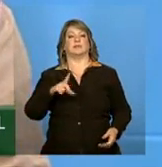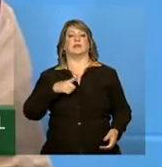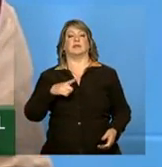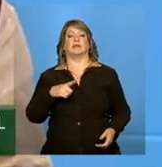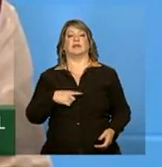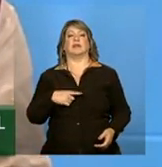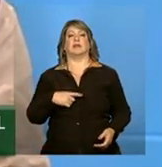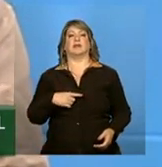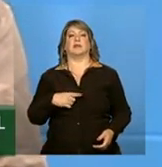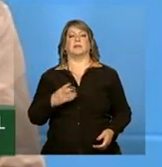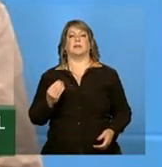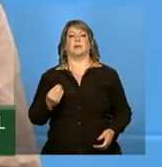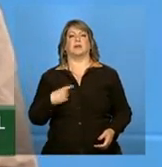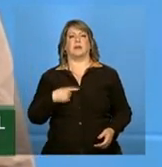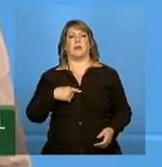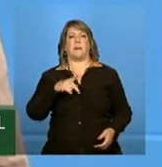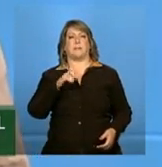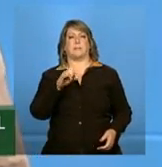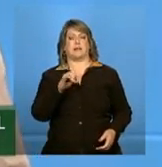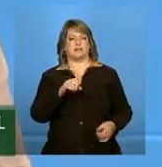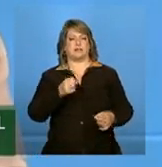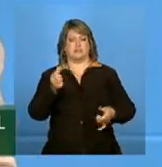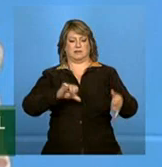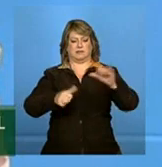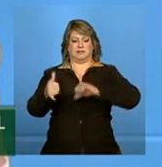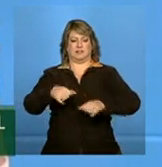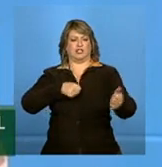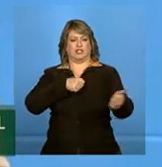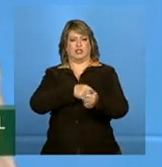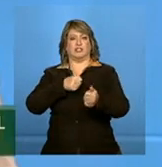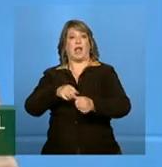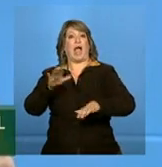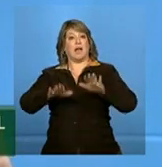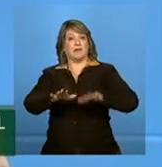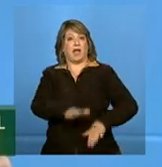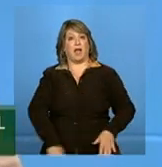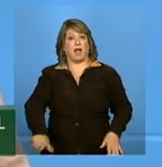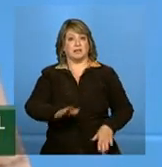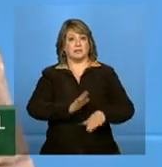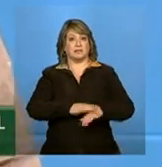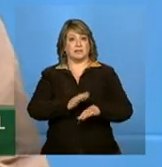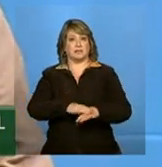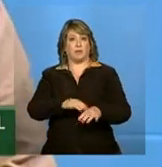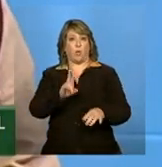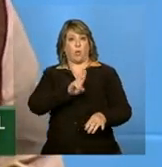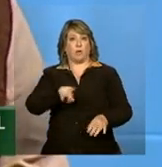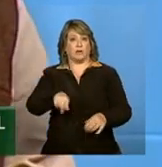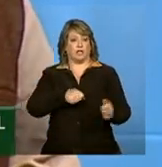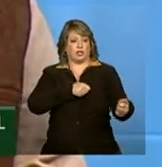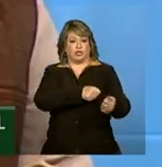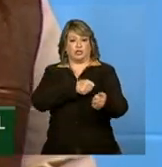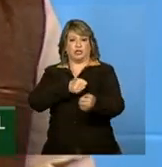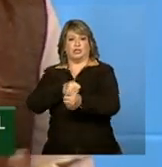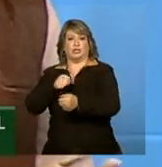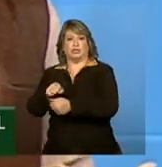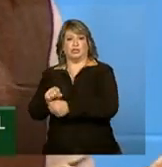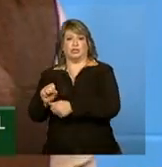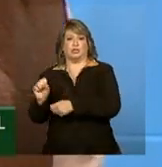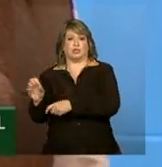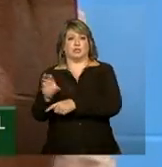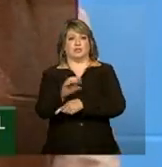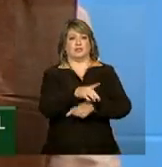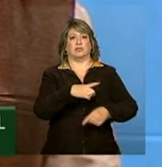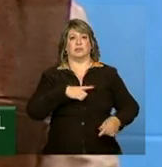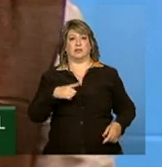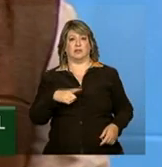pesticidas, outras substâncias químicas que muitas vezes são manuseadas pelas crianças em áreas bem distantes. Agora, muitas vezes